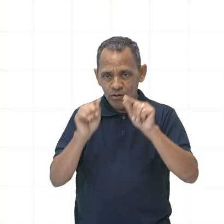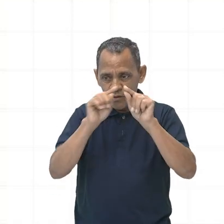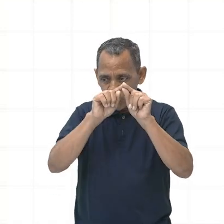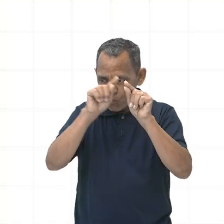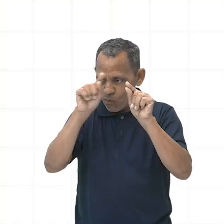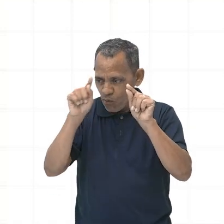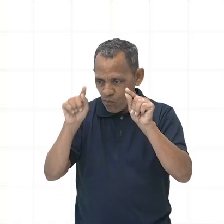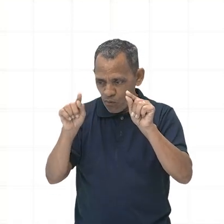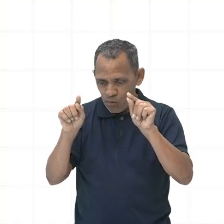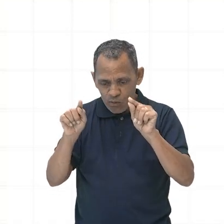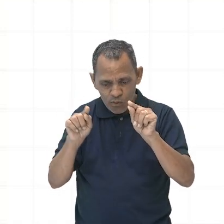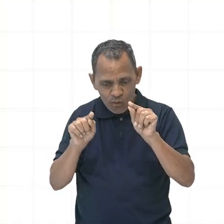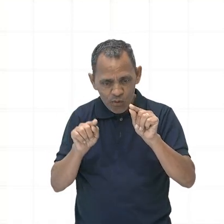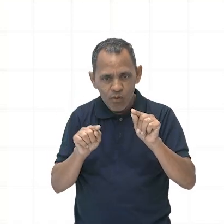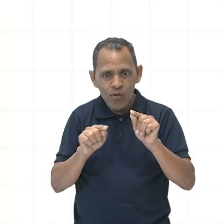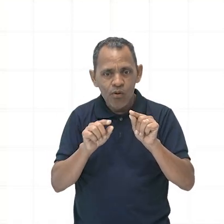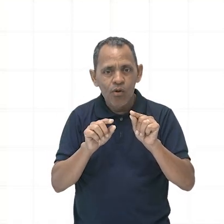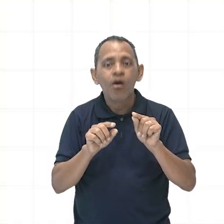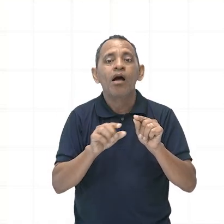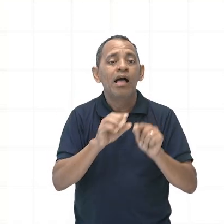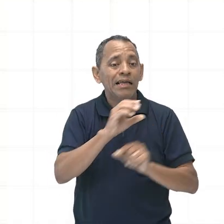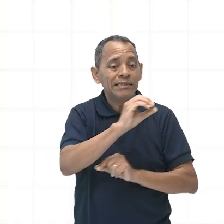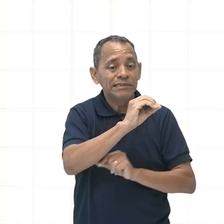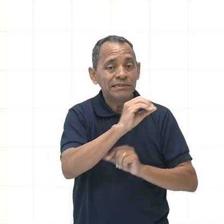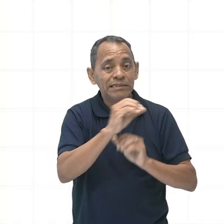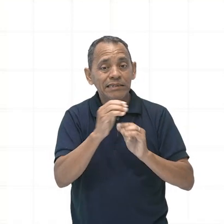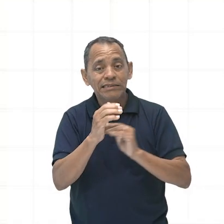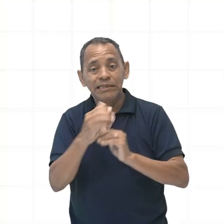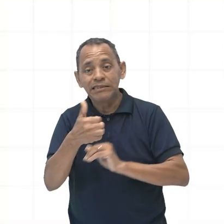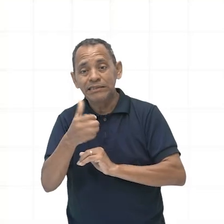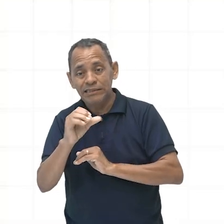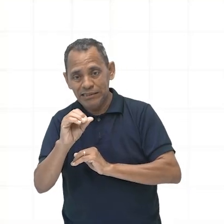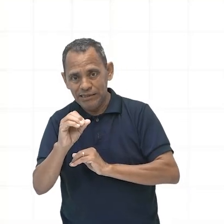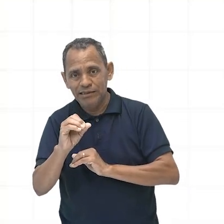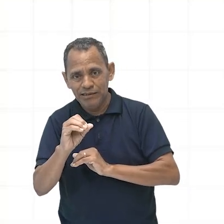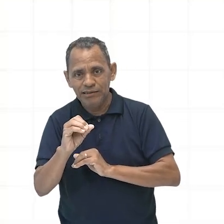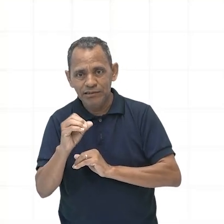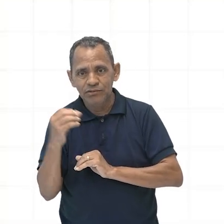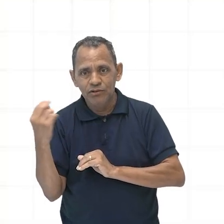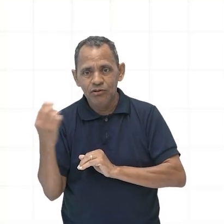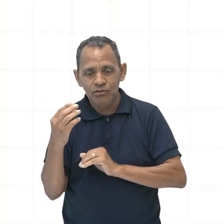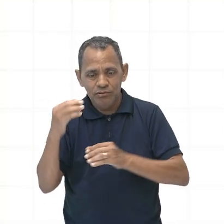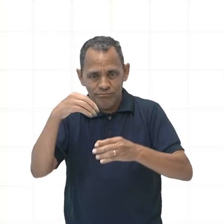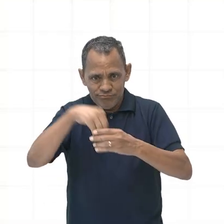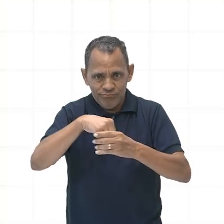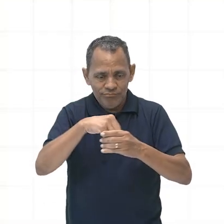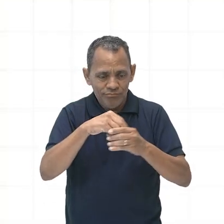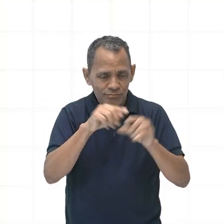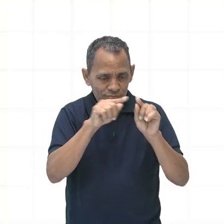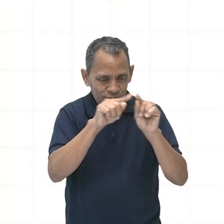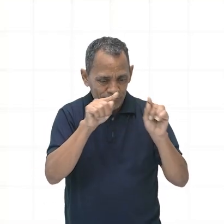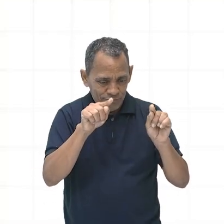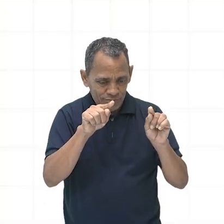de 0 a 10, os valores estão dentro desse primeiro aqui